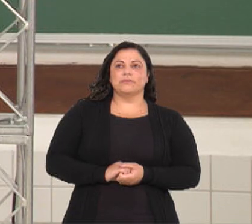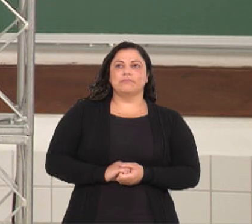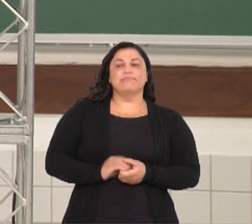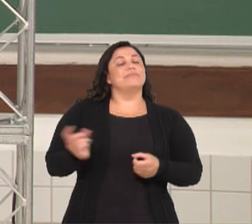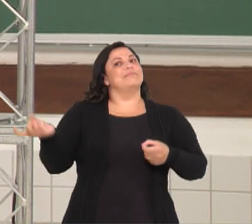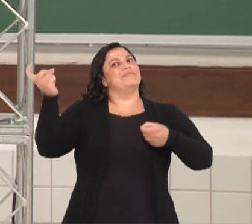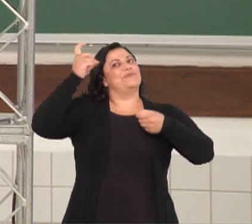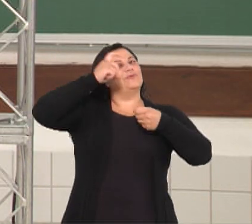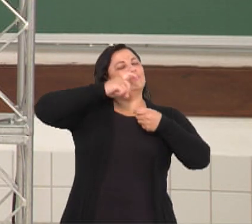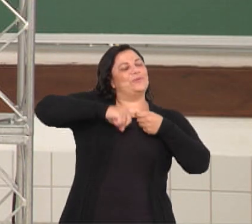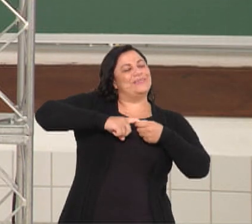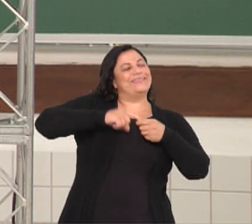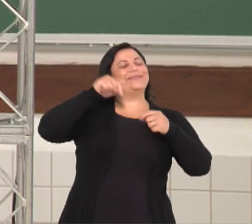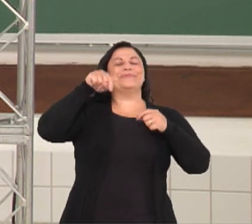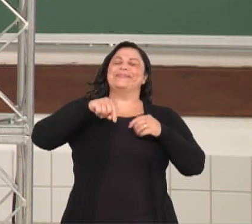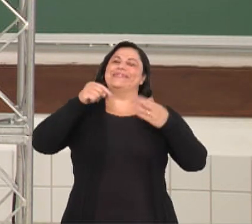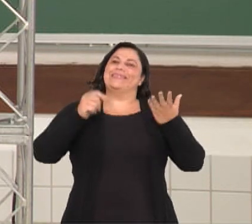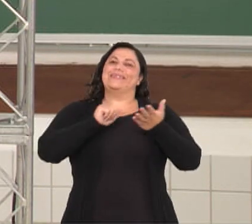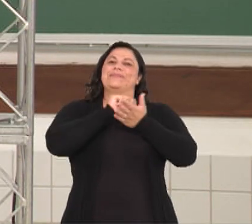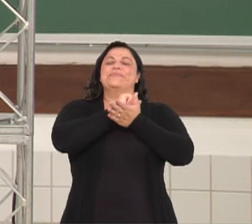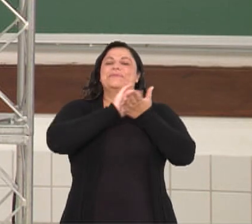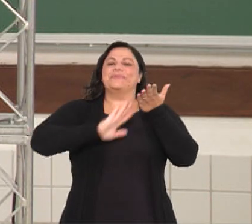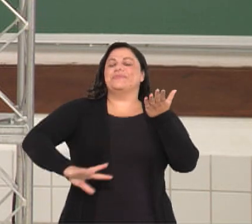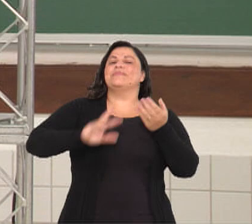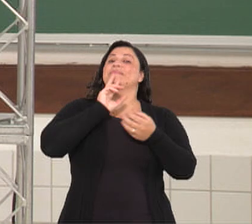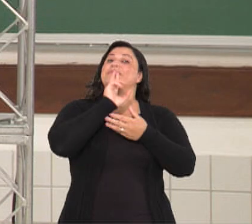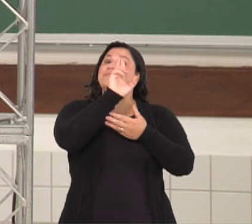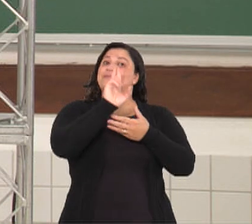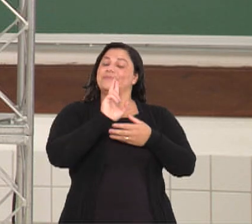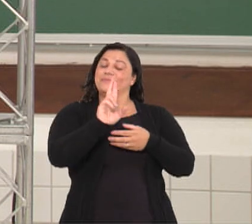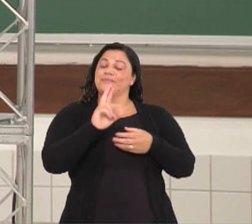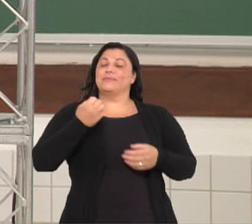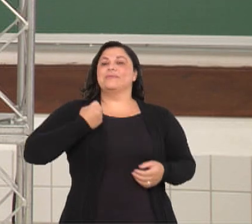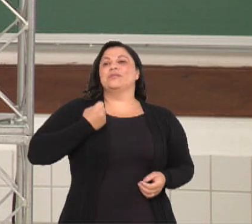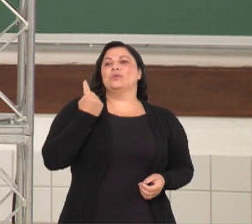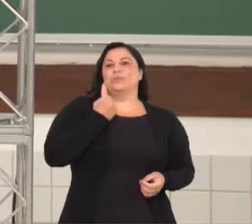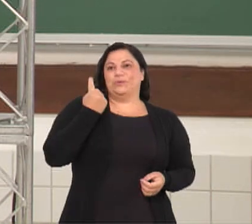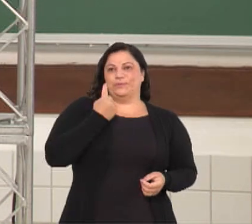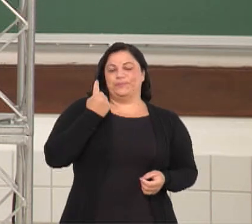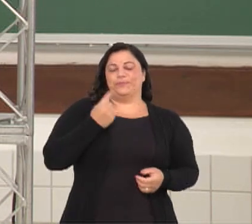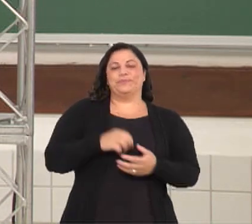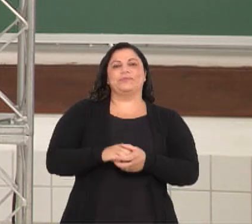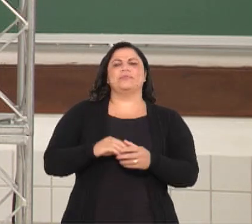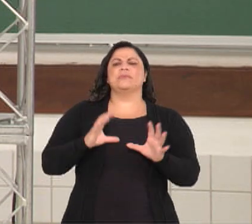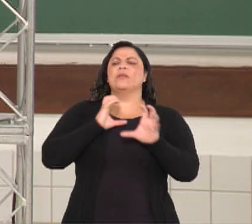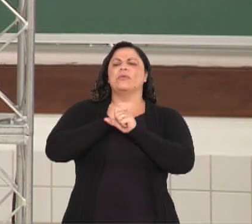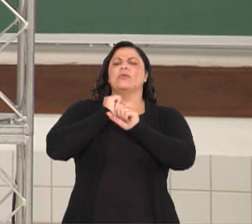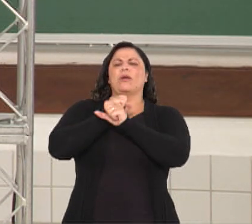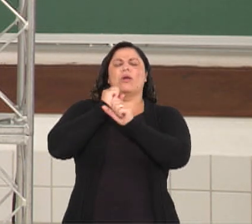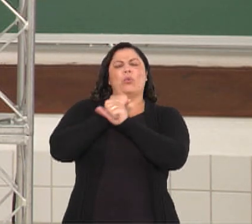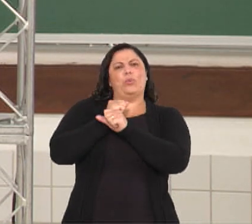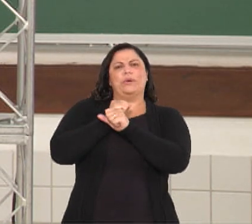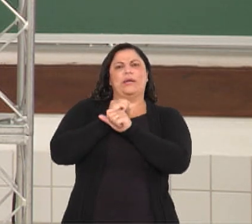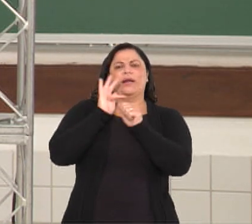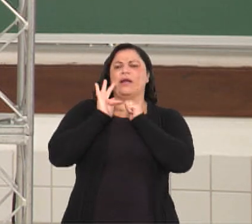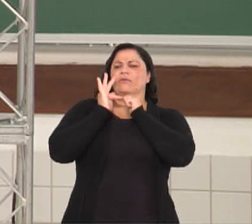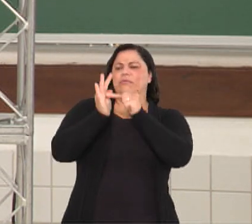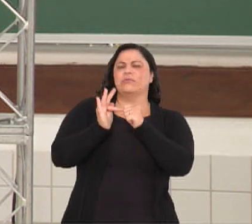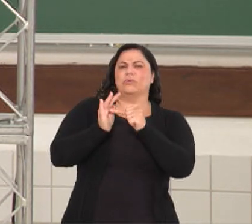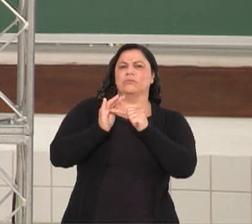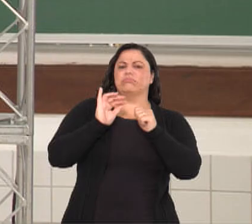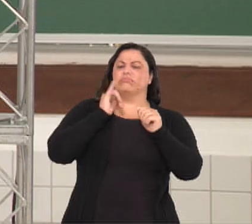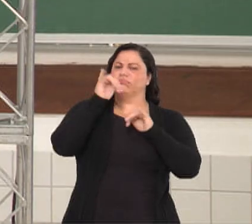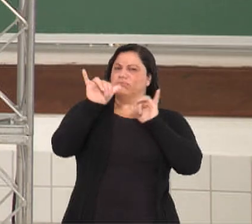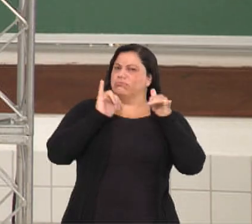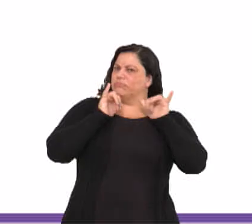voltamos aqui com a resolução do exercício número 1, que fala para a gente calcular a força elétrica entre duas cargas elétricas